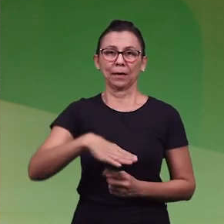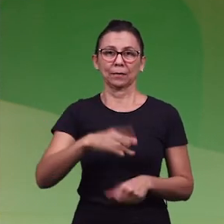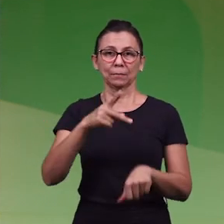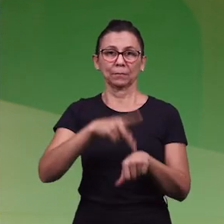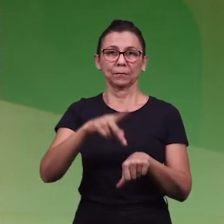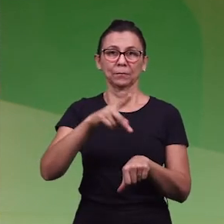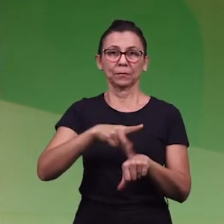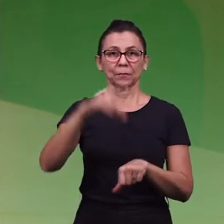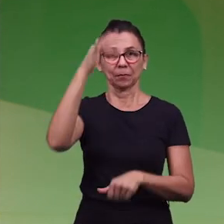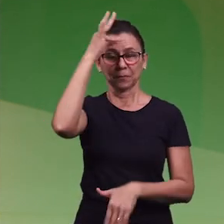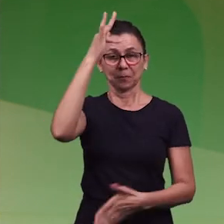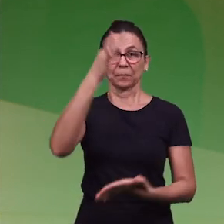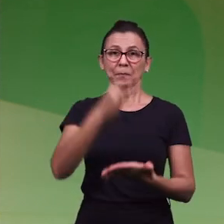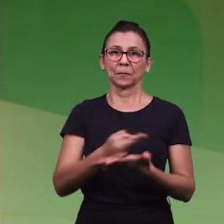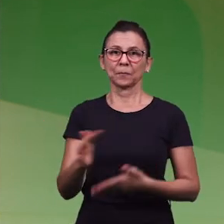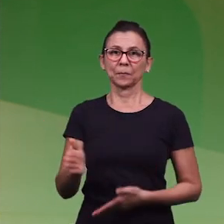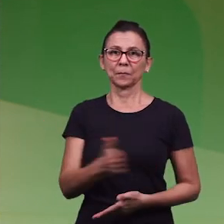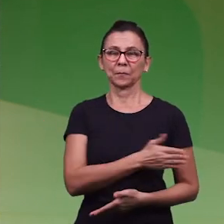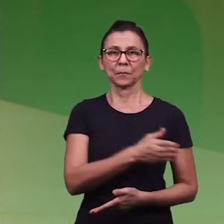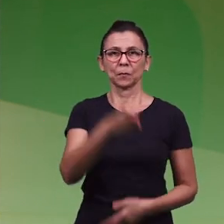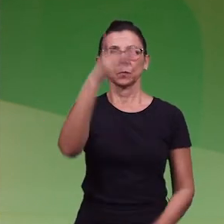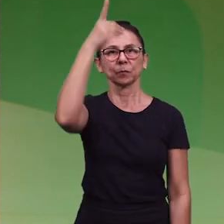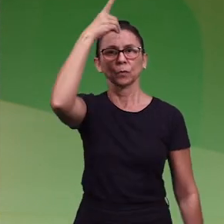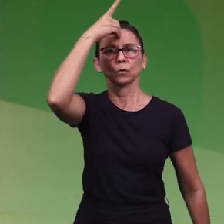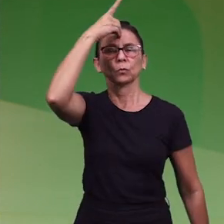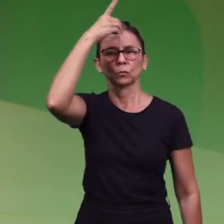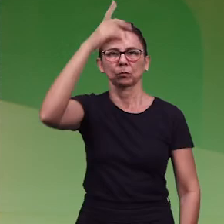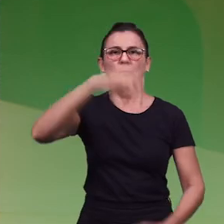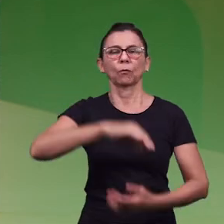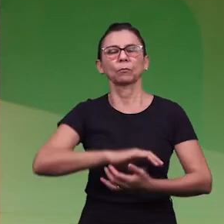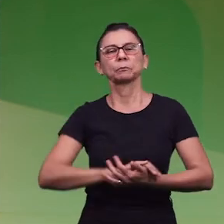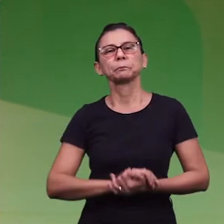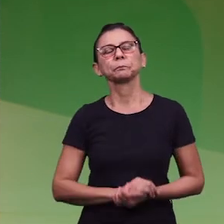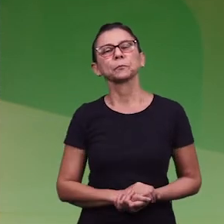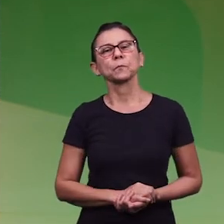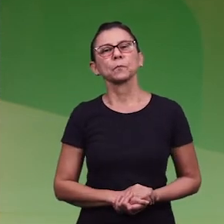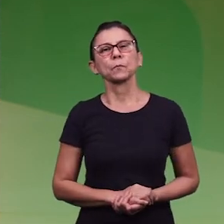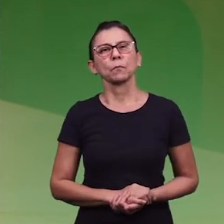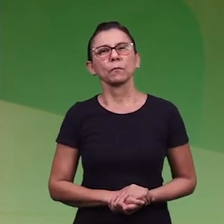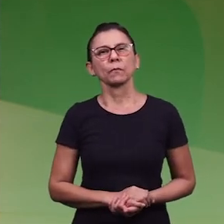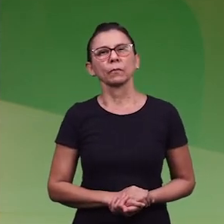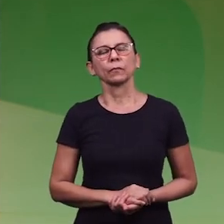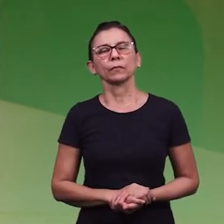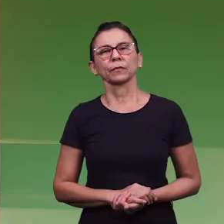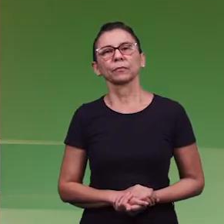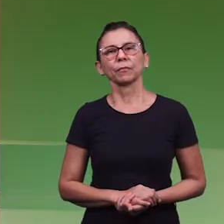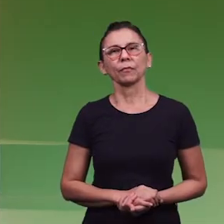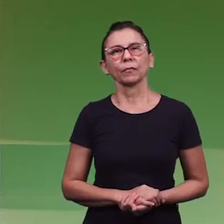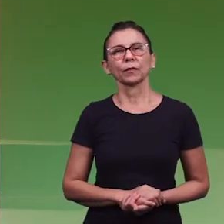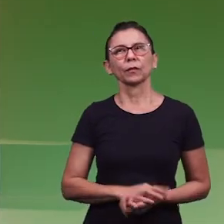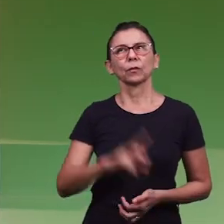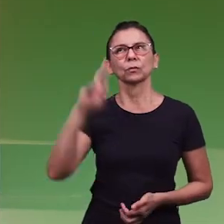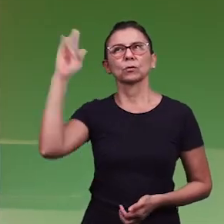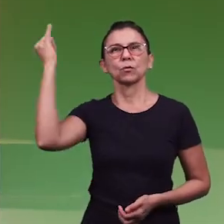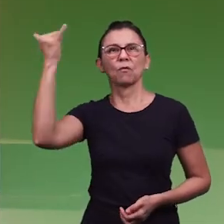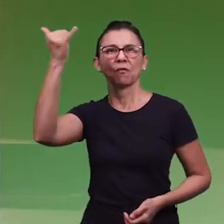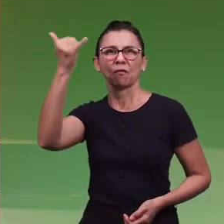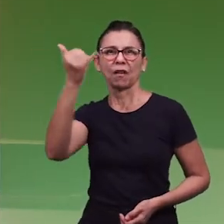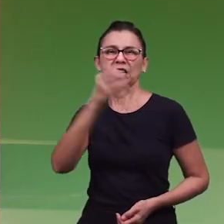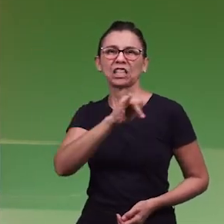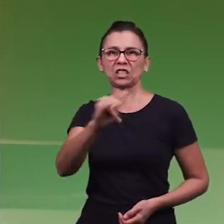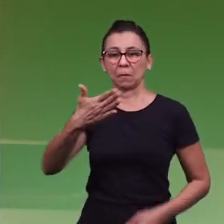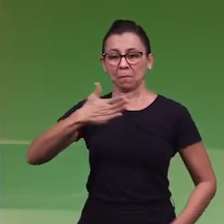fé. O dom espiritual, por exemplo, né? Quando a gente toma conhecimento daquilo que o Senhor quer falar conosco, o Senhor chamar de meu